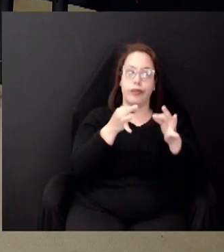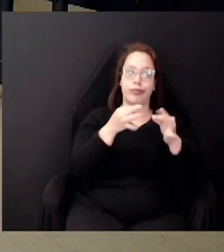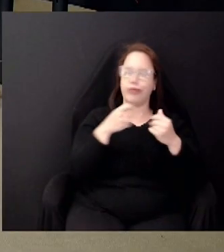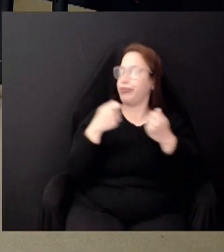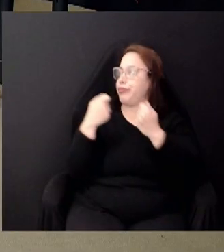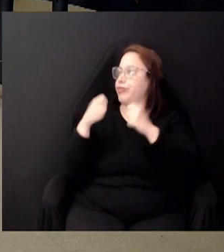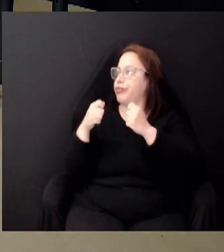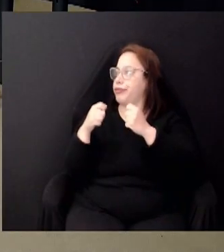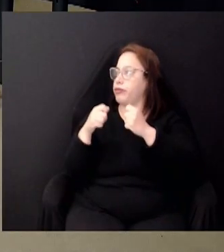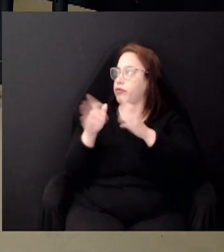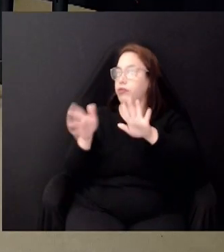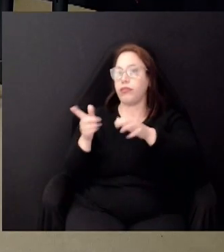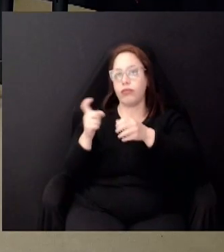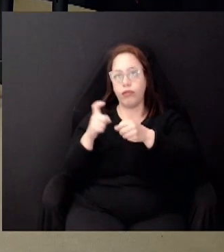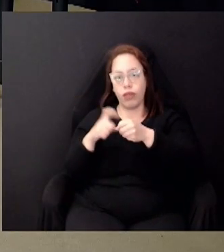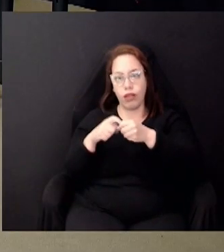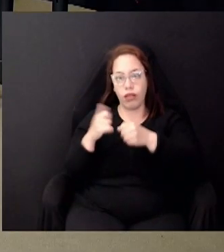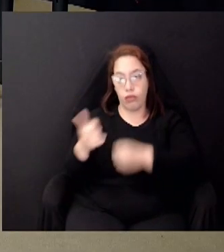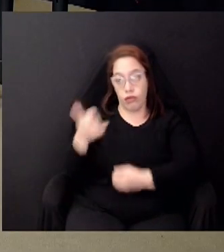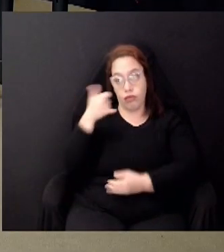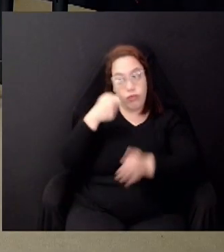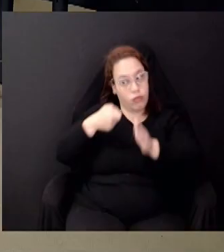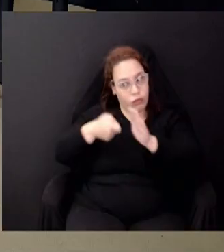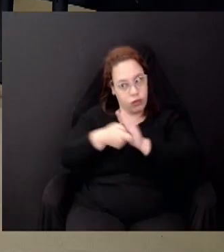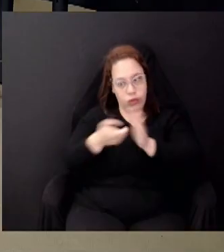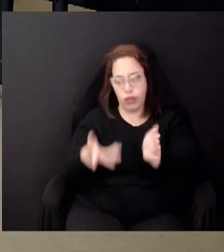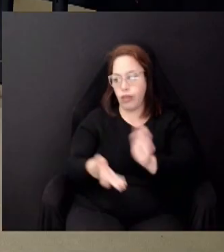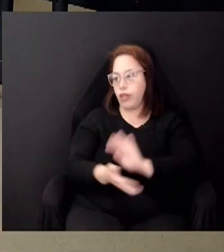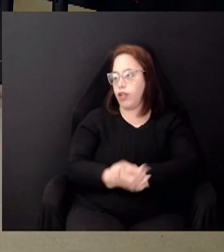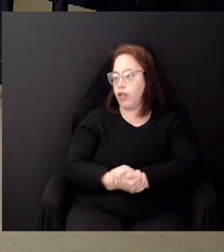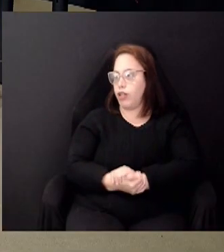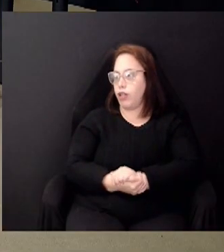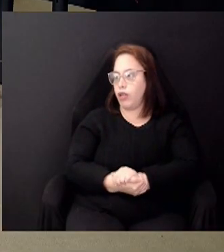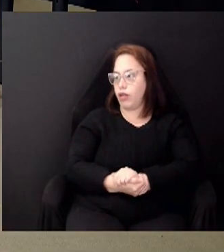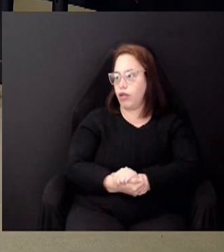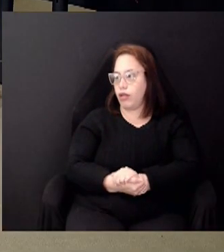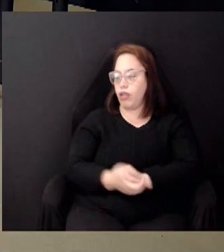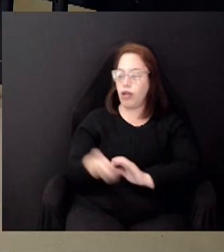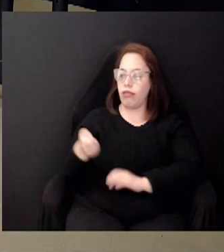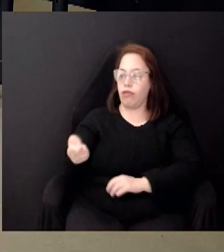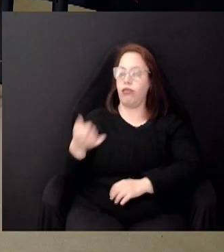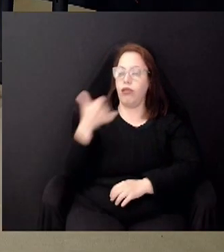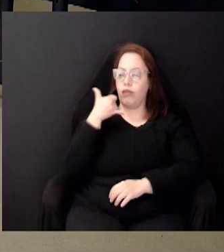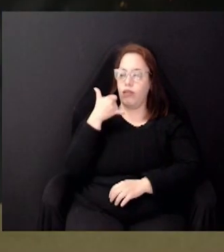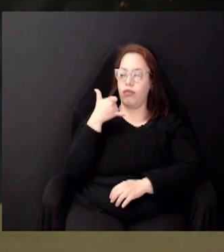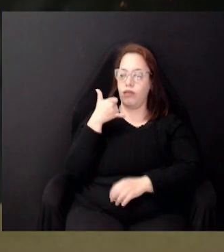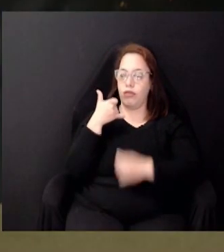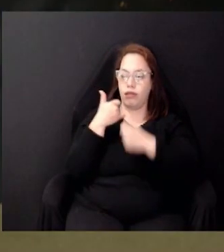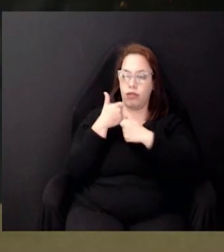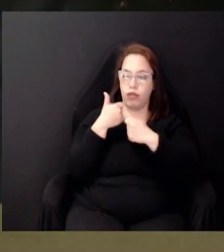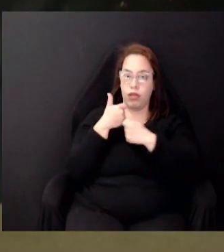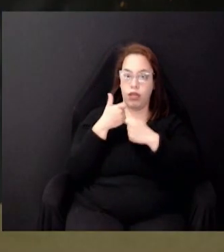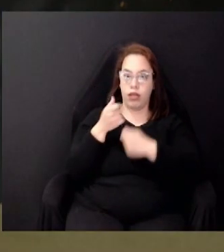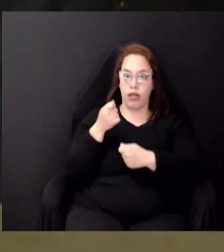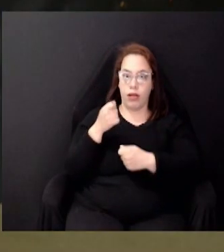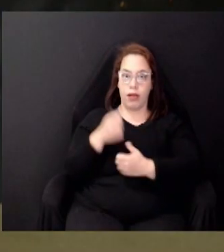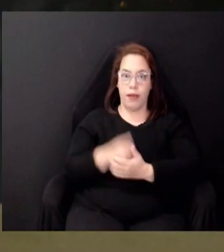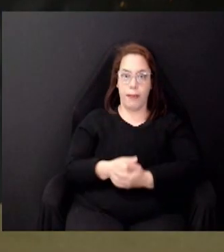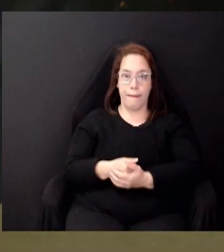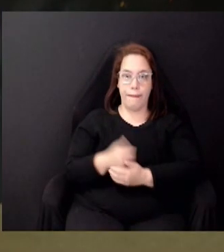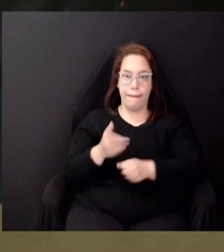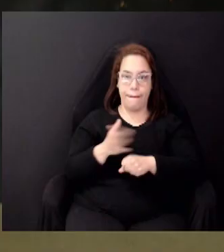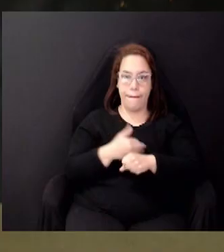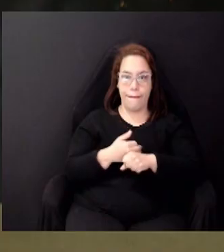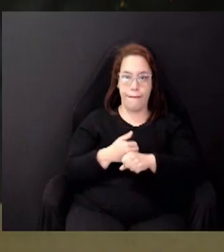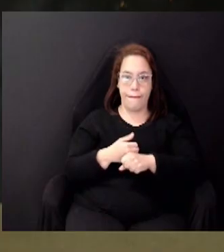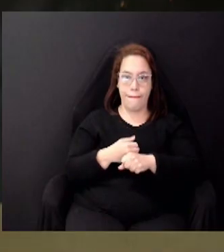recarregar, igual o celular, a gente precisa. Exatamente. Aí você não deixa o seu celular descarregar, né? Tá lá apitando, quer dizer, antes de apitar, né? Tá lá